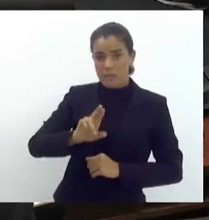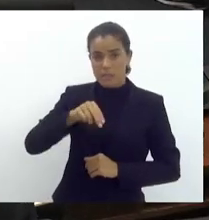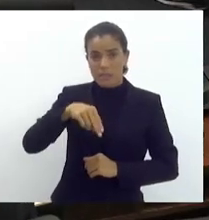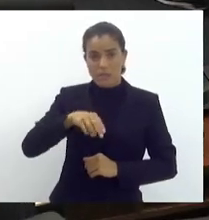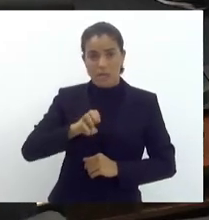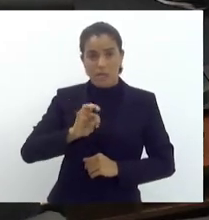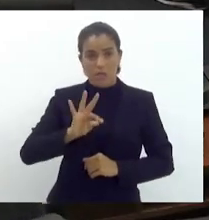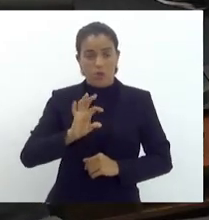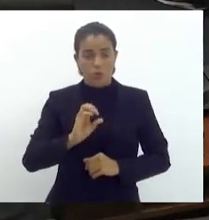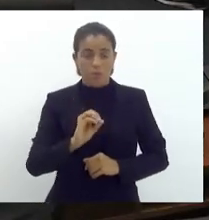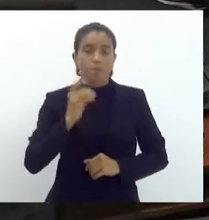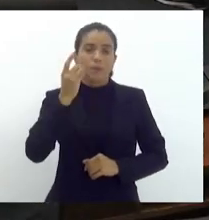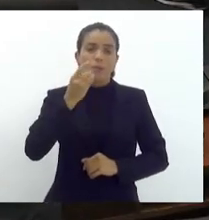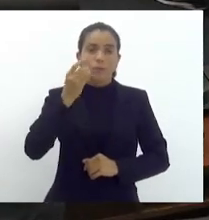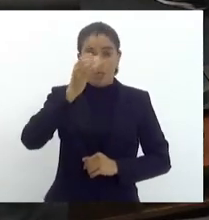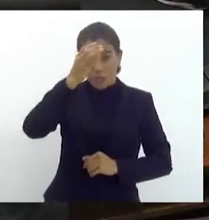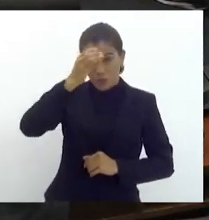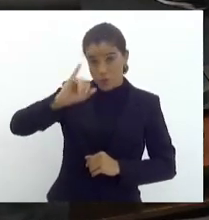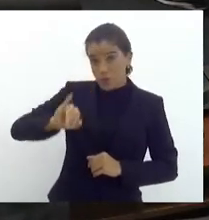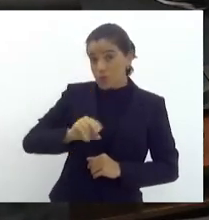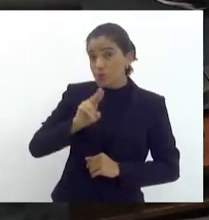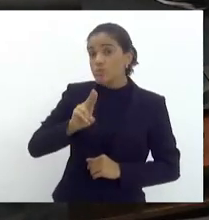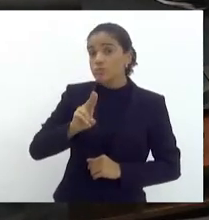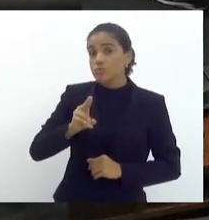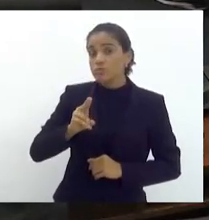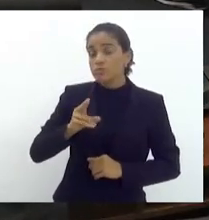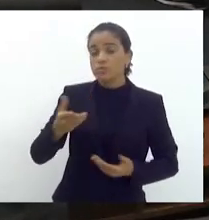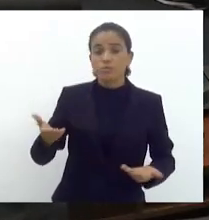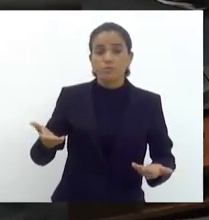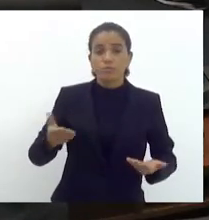Deputado tia Ju